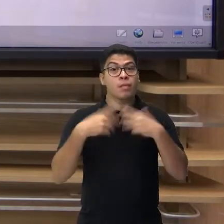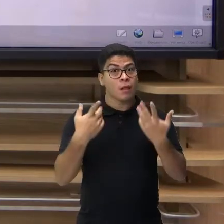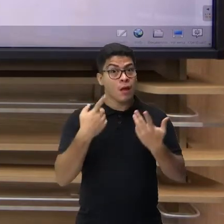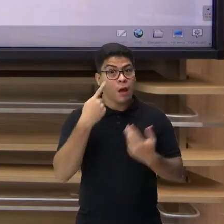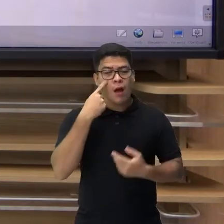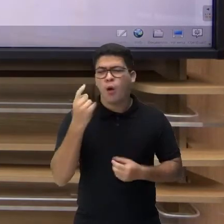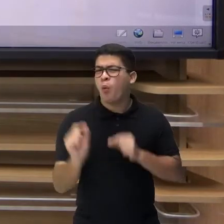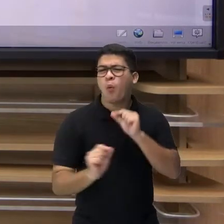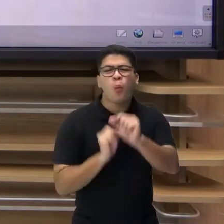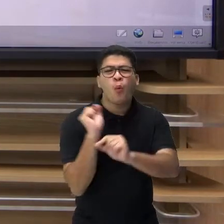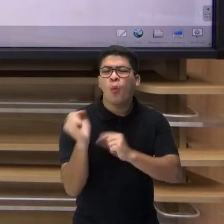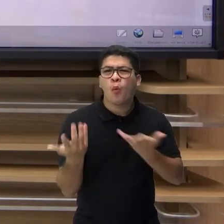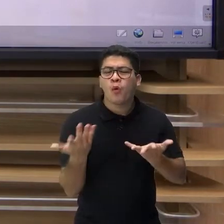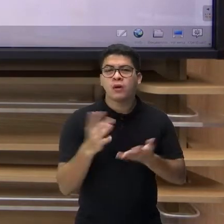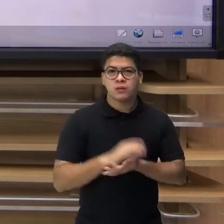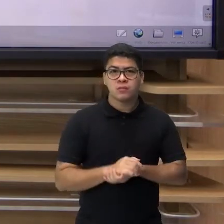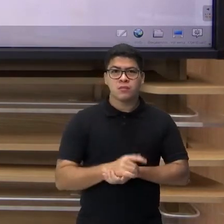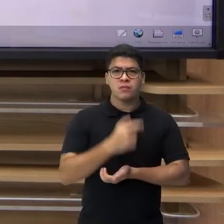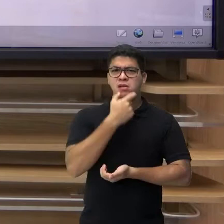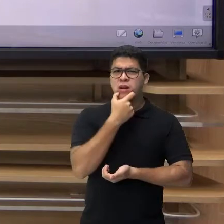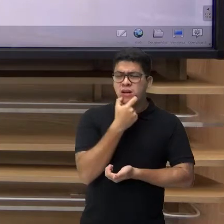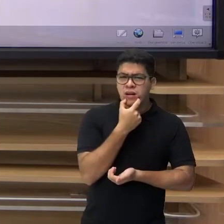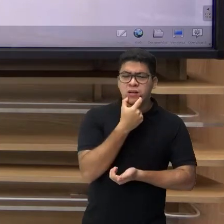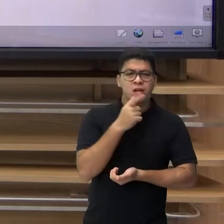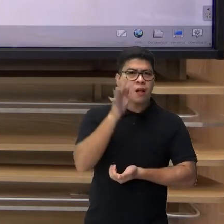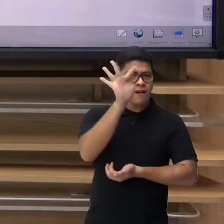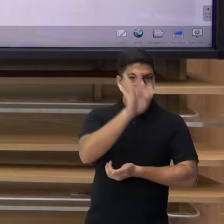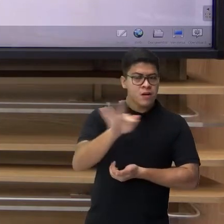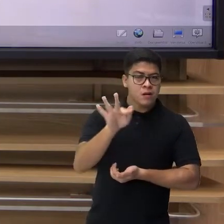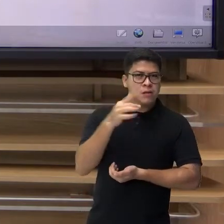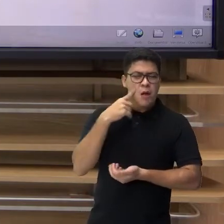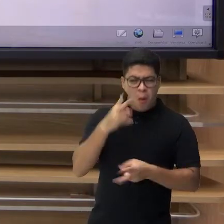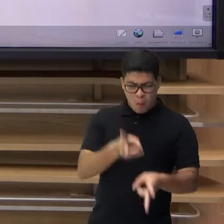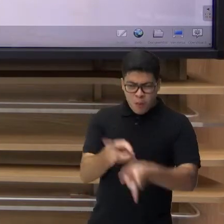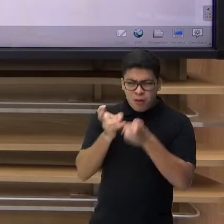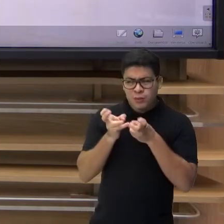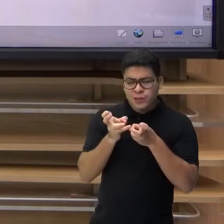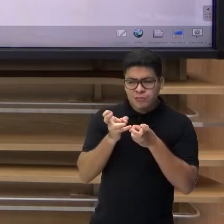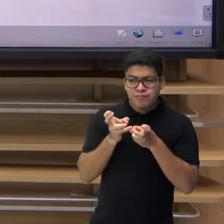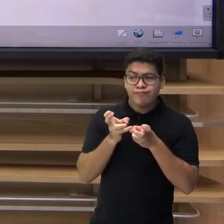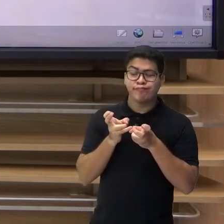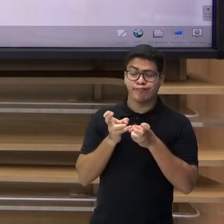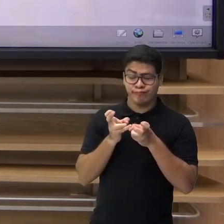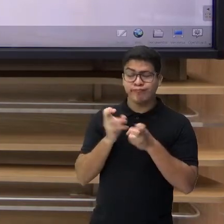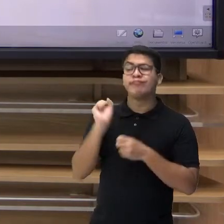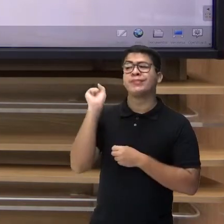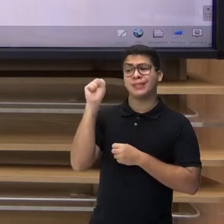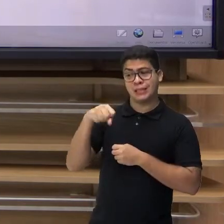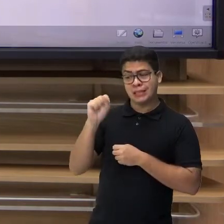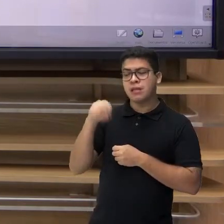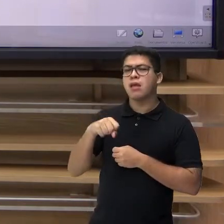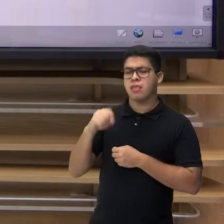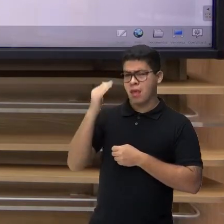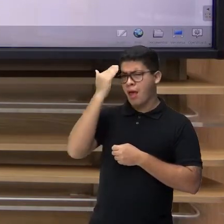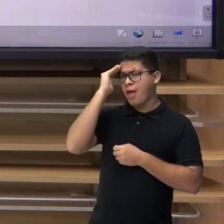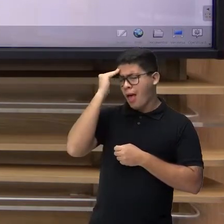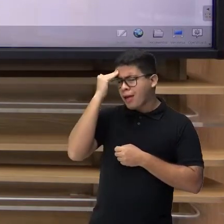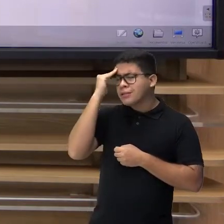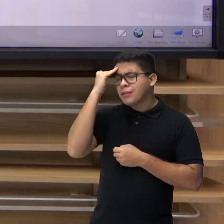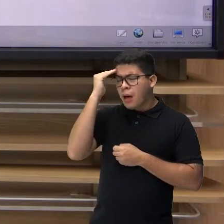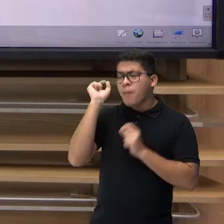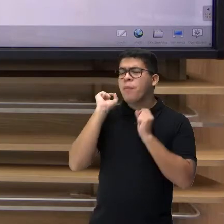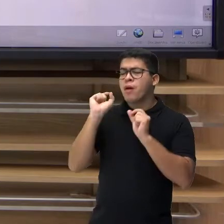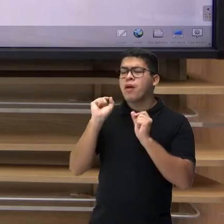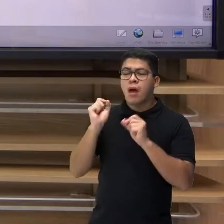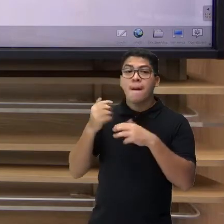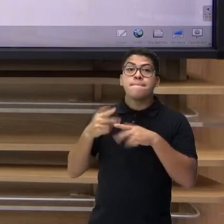mas Inglaterra e França não estavam percebendo isso? Estavam, meus caros. Elas estavam cientes de que o exército